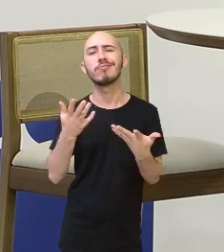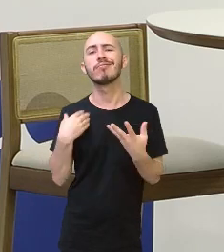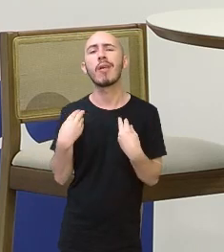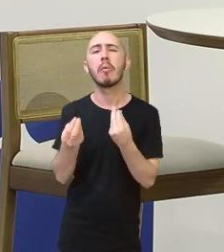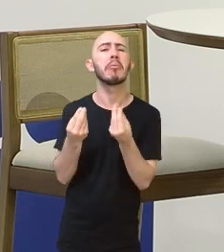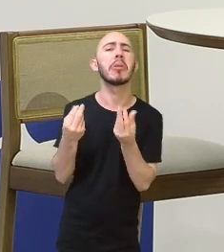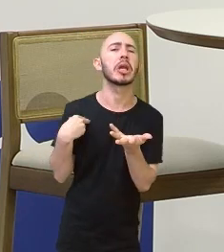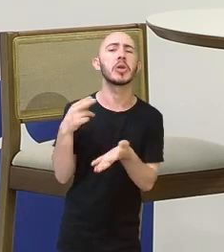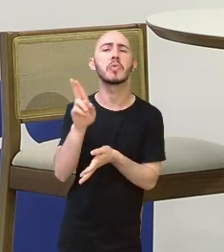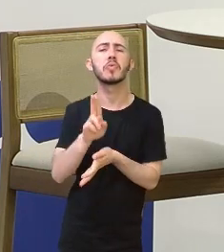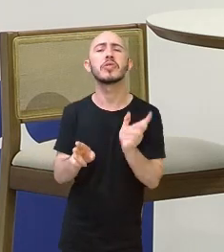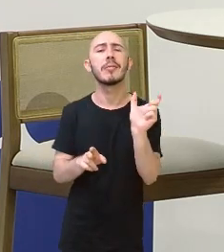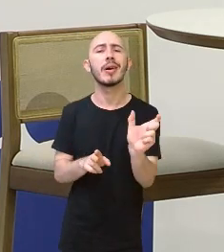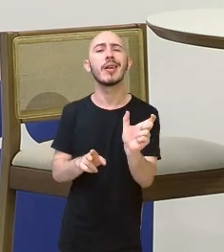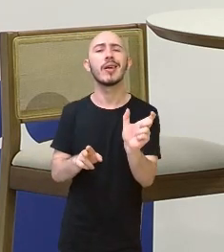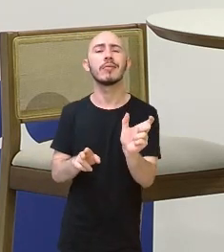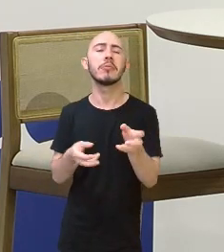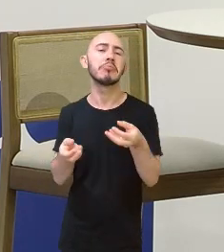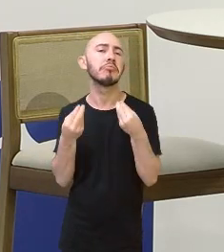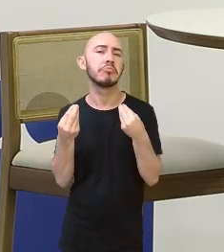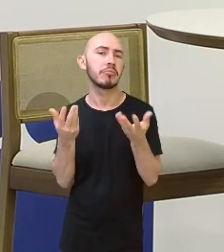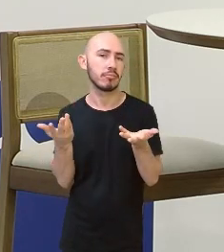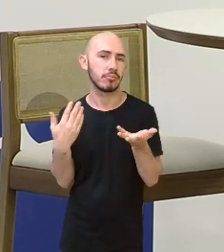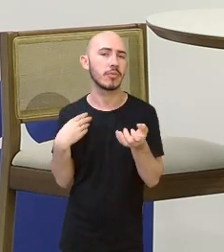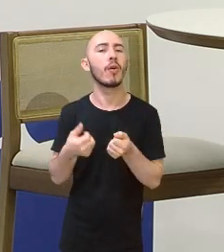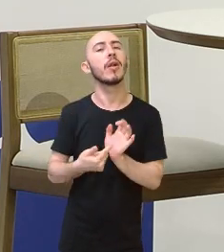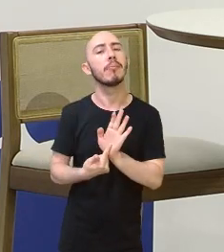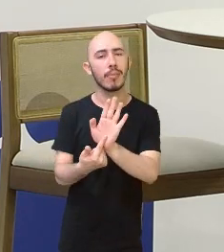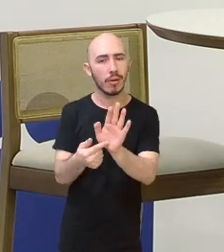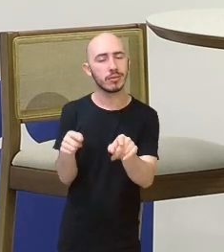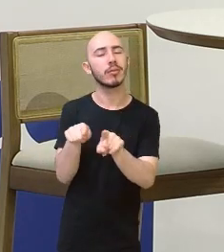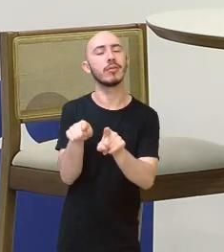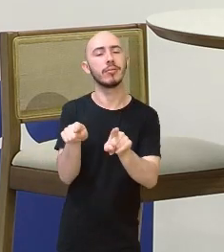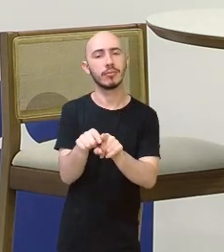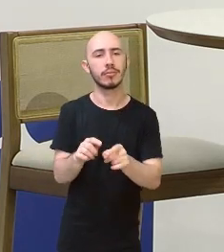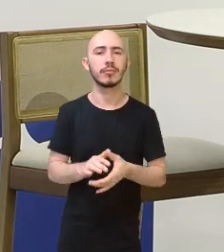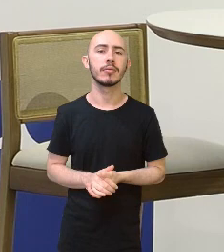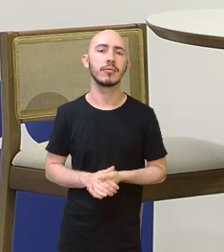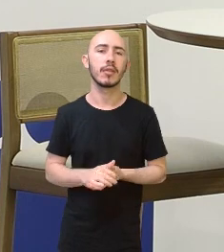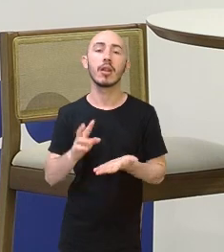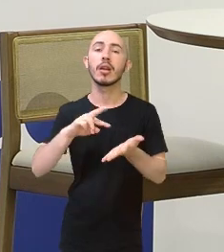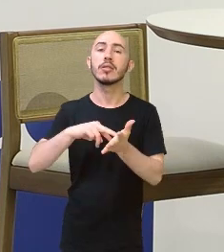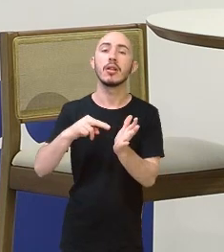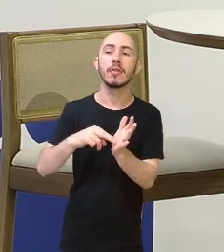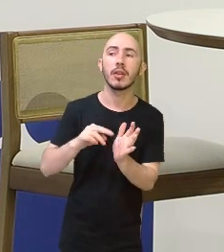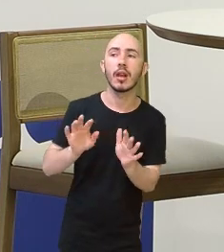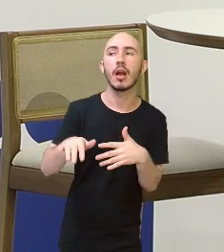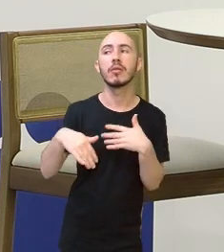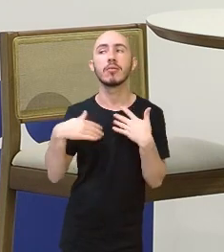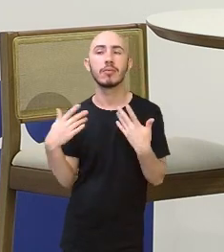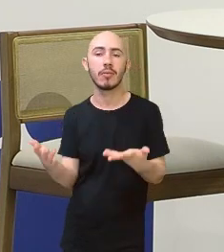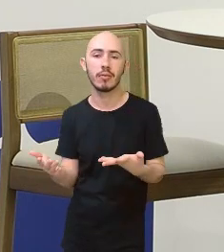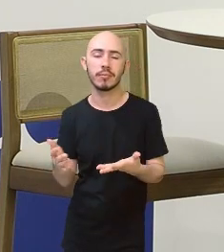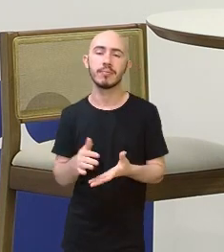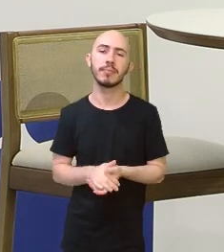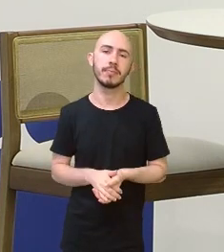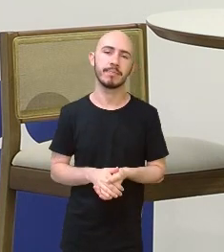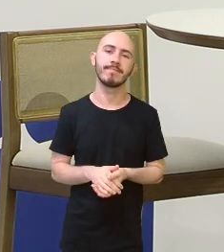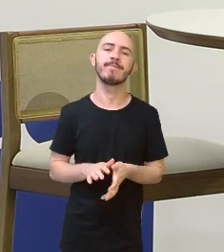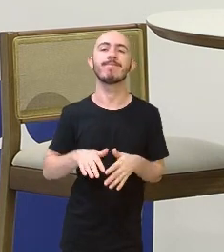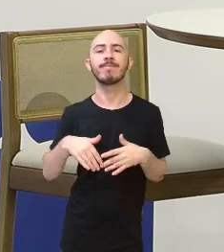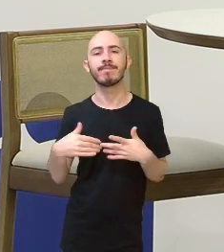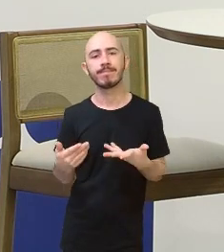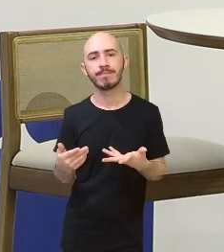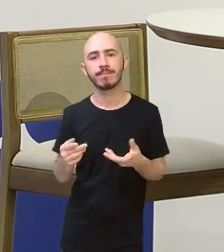serve esse determinado verbete? Certo? Qual o significado dessa palavra? E